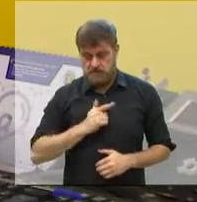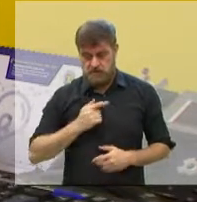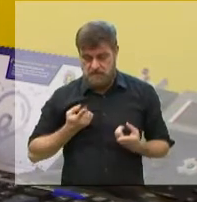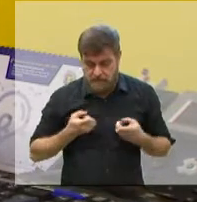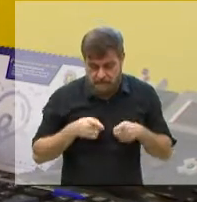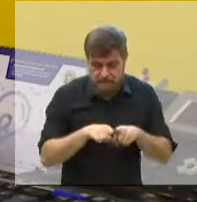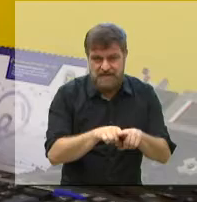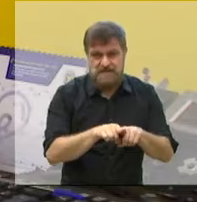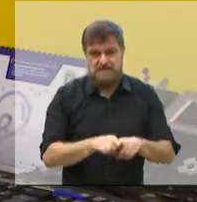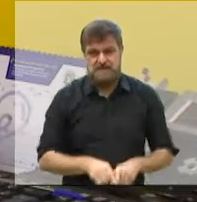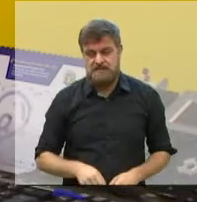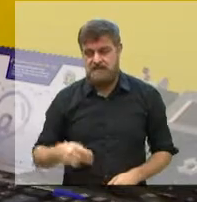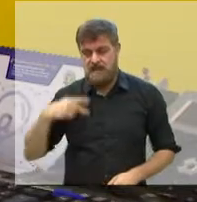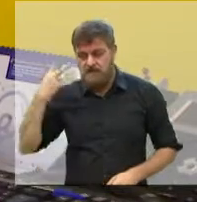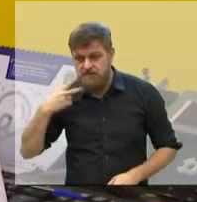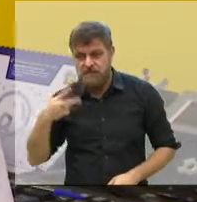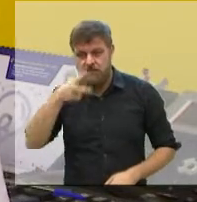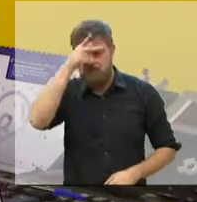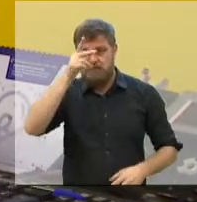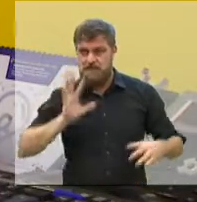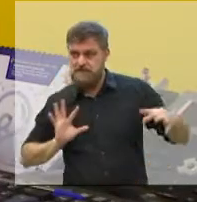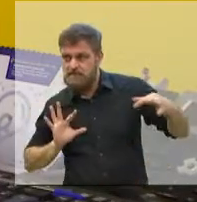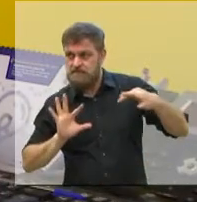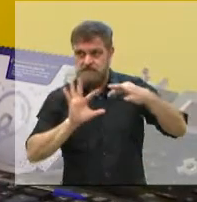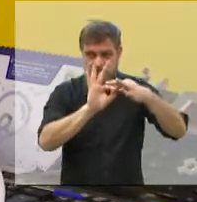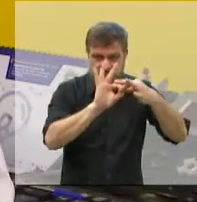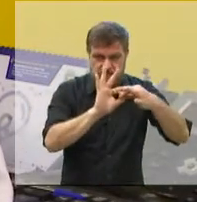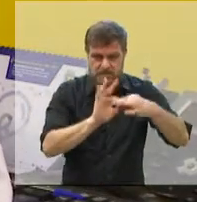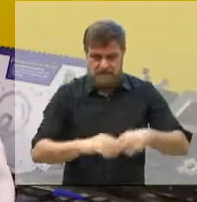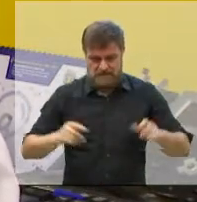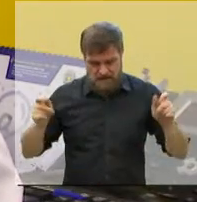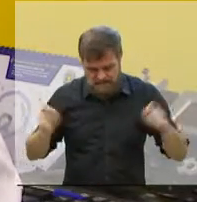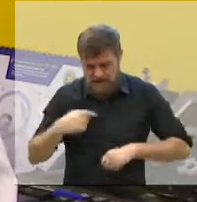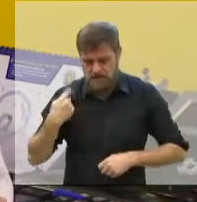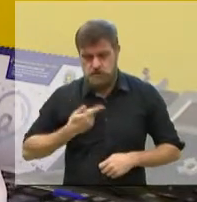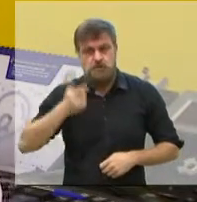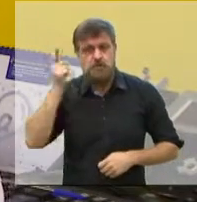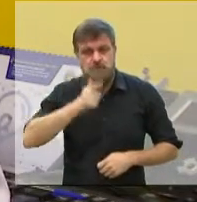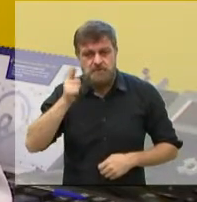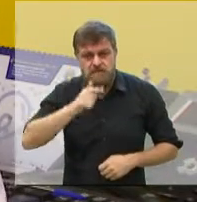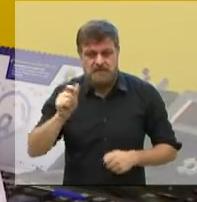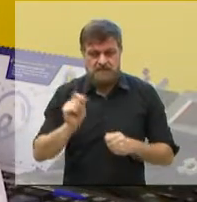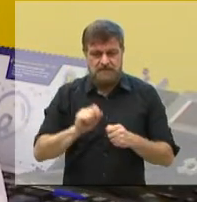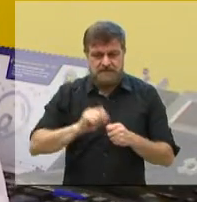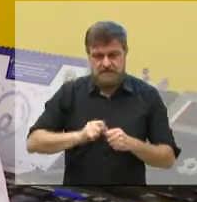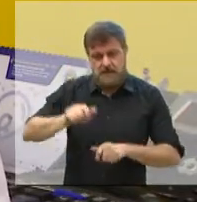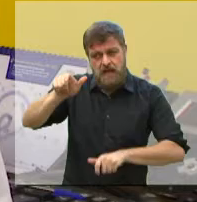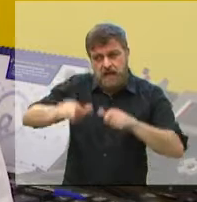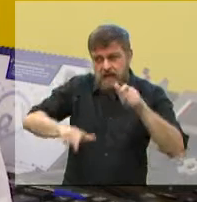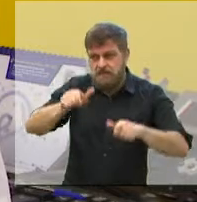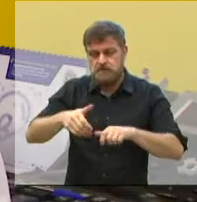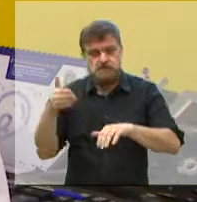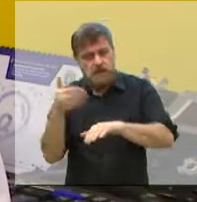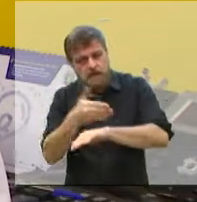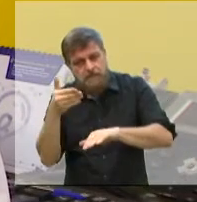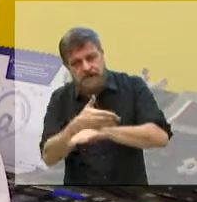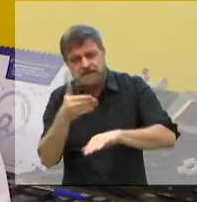parceria legislativa e executiva. Então a gente consegue fazer vários eventos para que as pessoas venham e